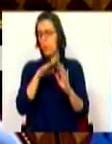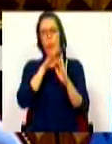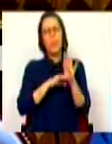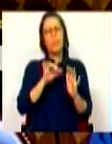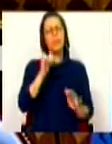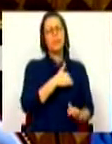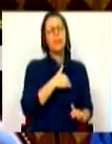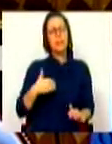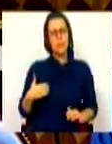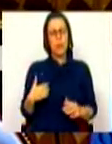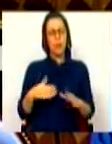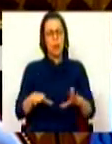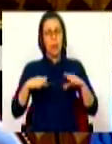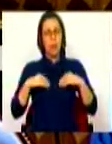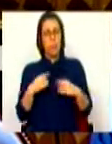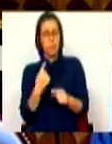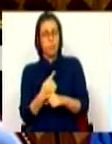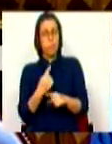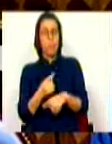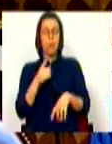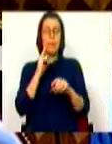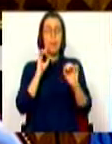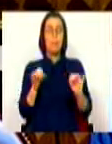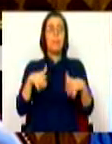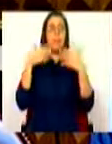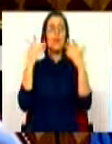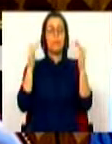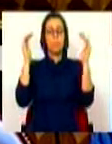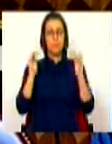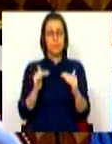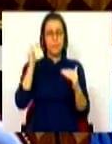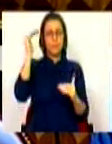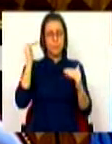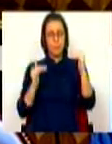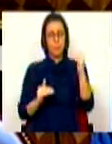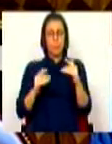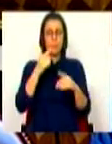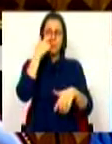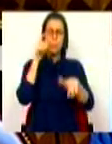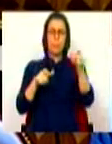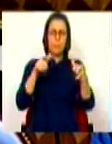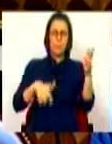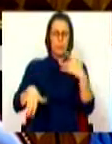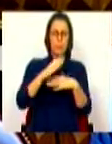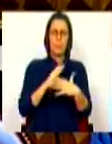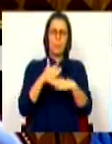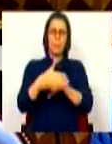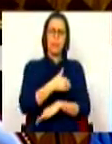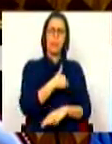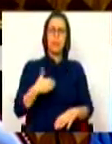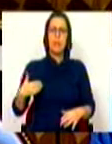a saúde, assumiu também como prioridade a redução das desigualdades entre cidadãos no acesso à